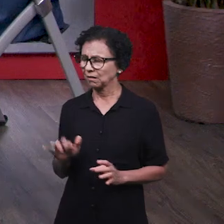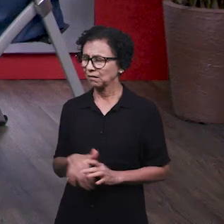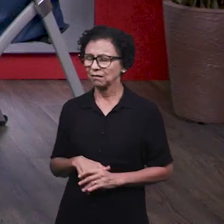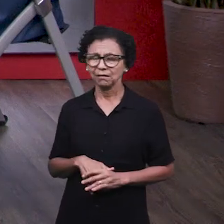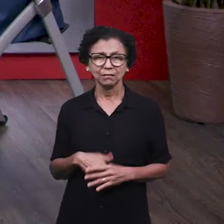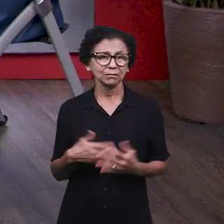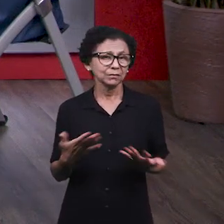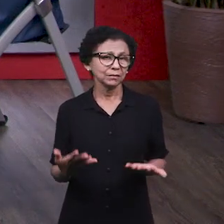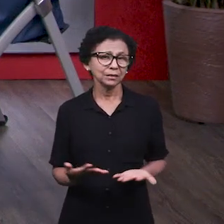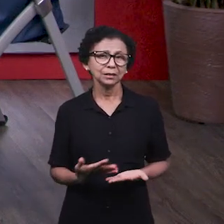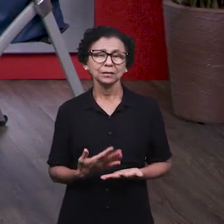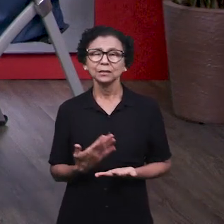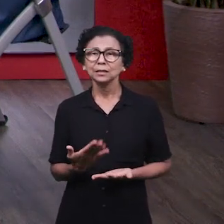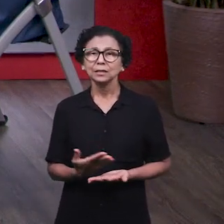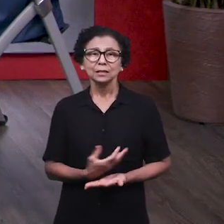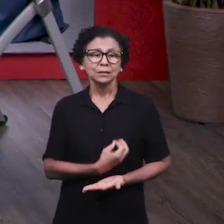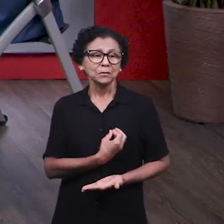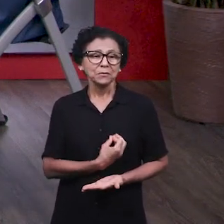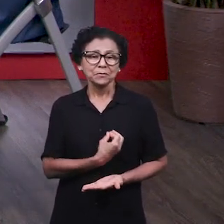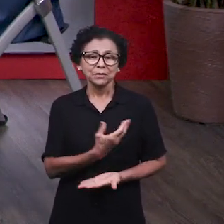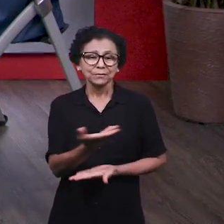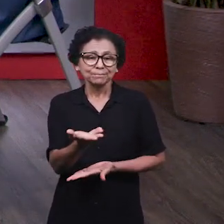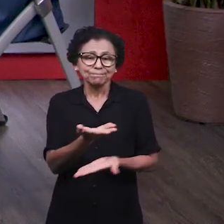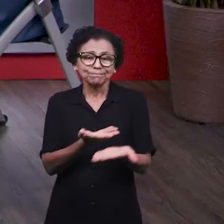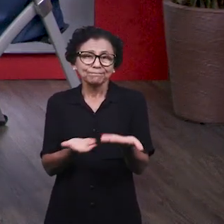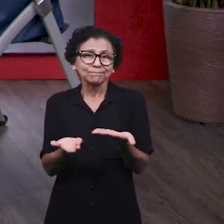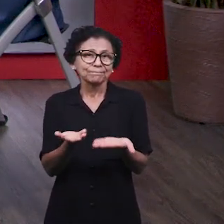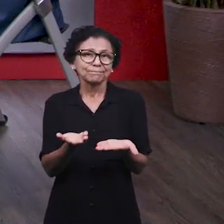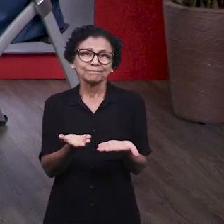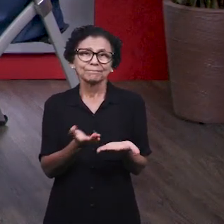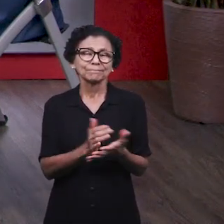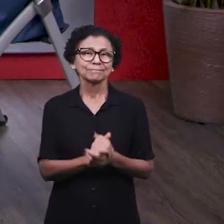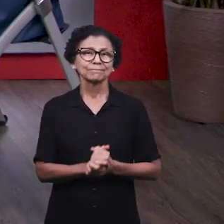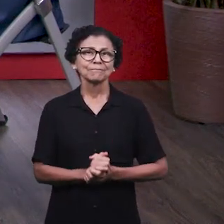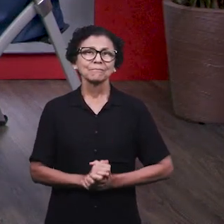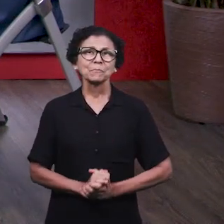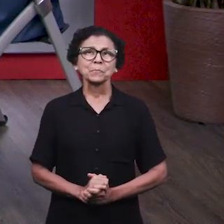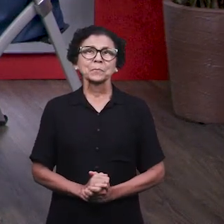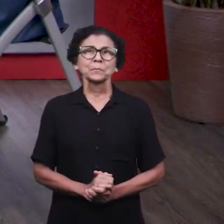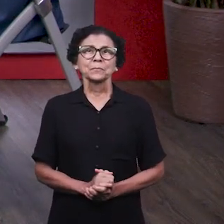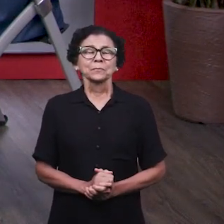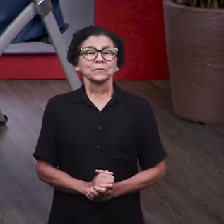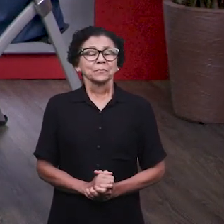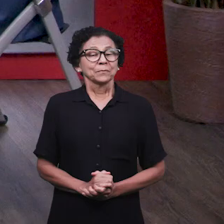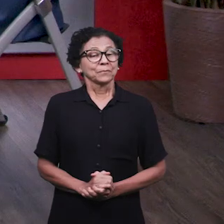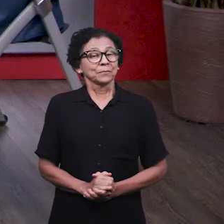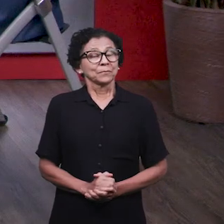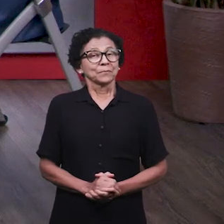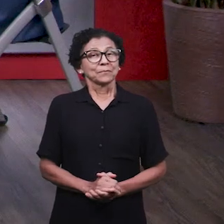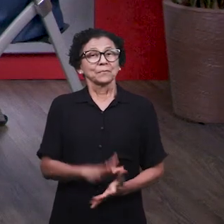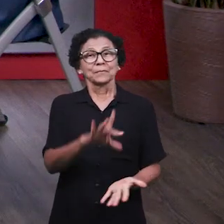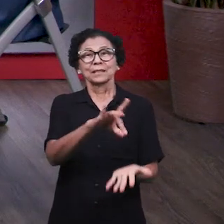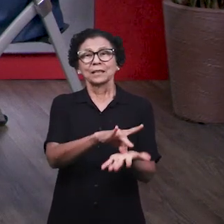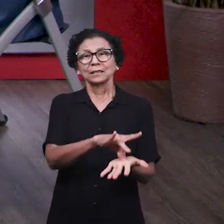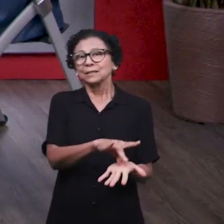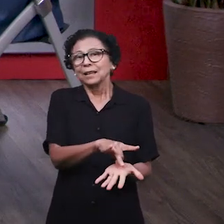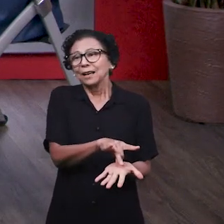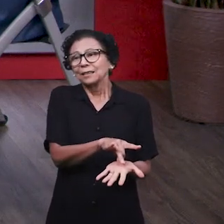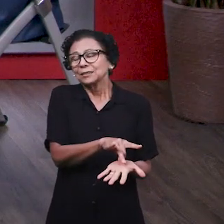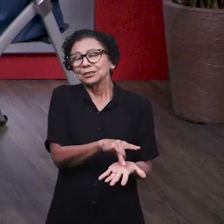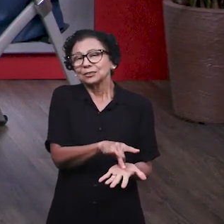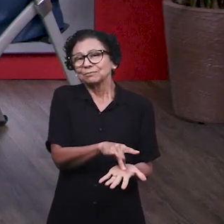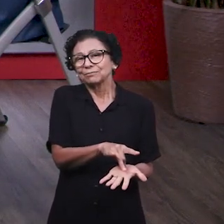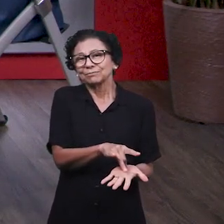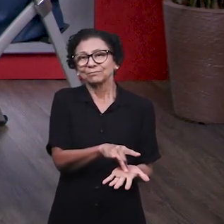o convívio, é o que eles vivem. Na verdade, é aquela realidade, é a realidade deles. Exatamente. E a